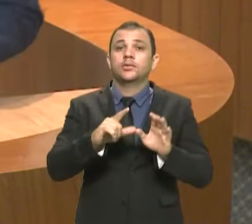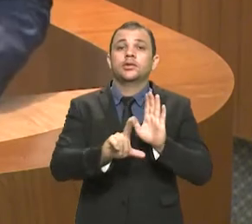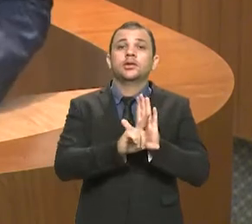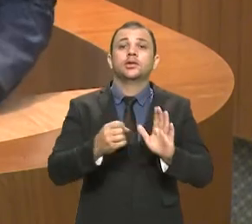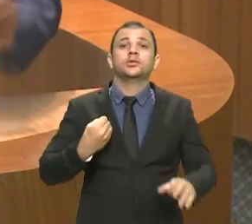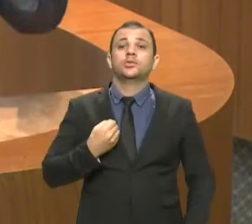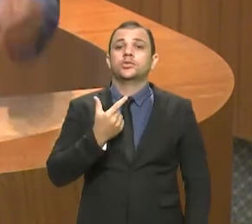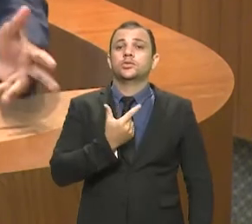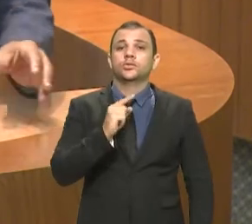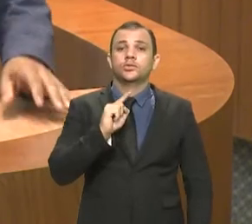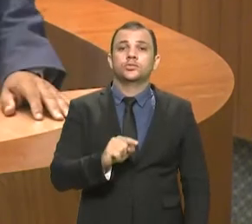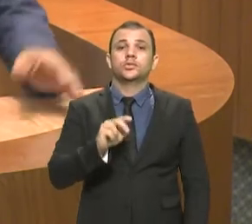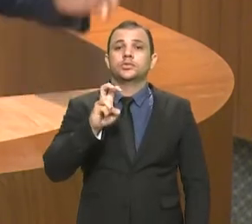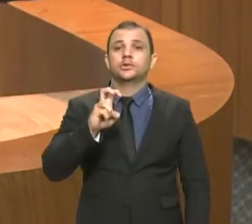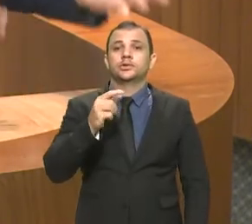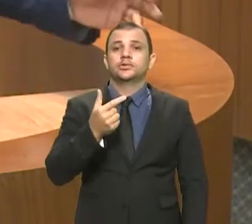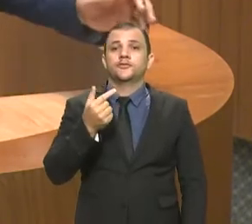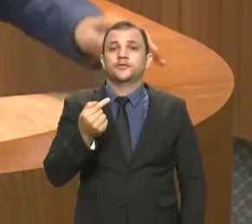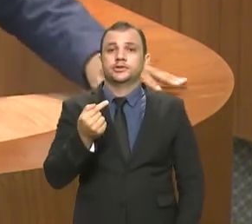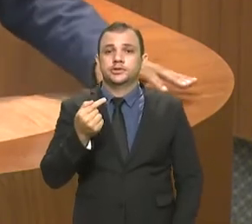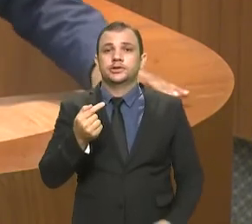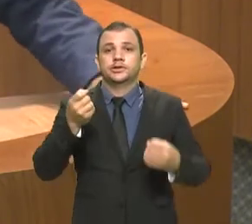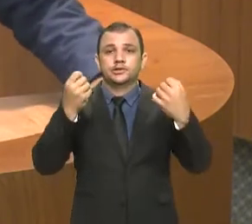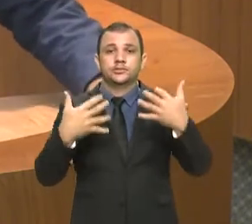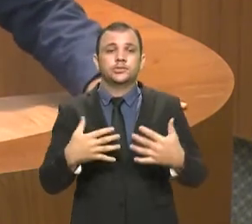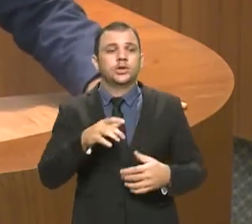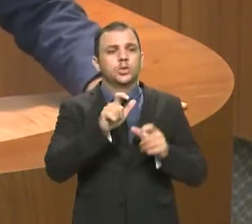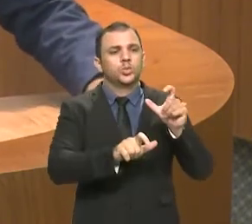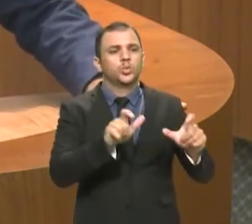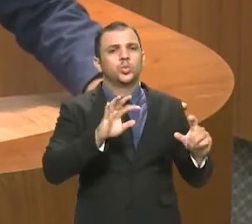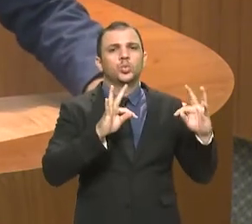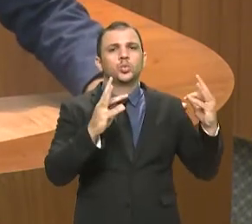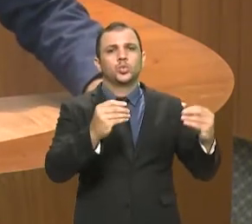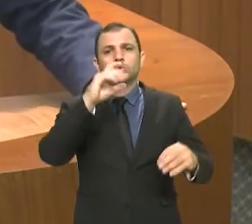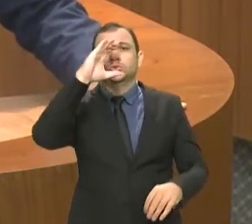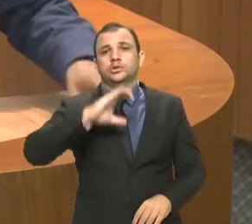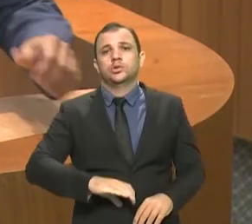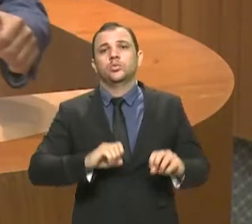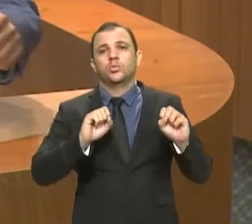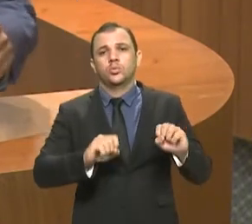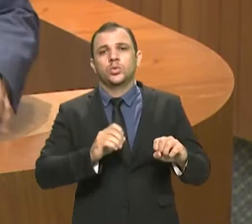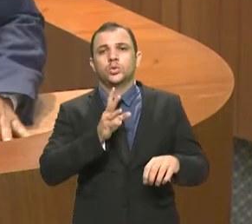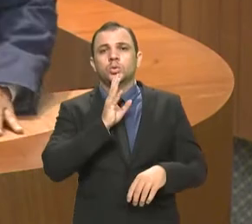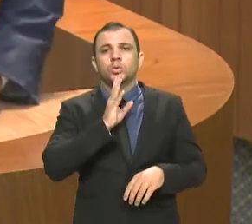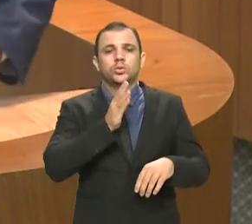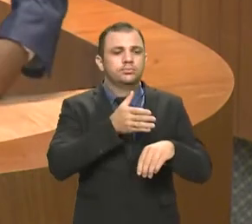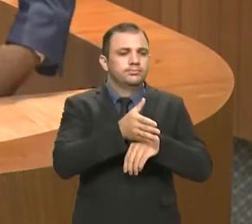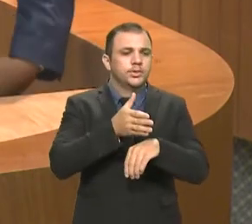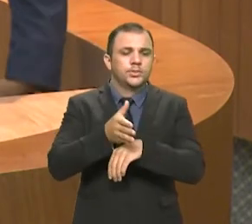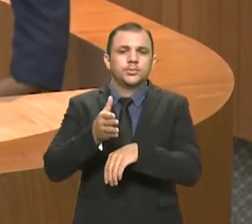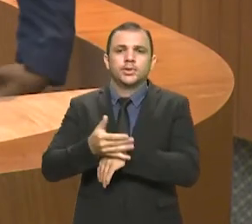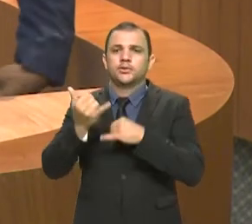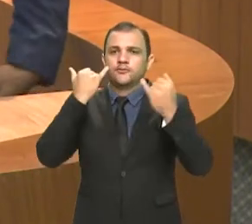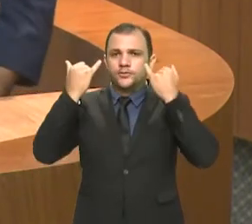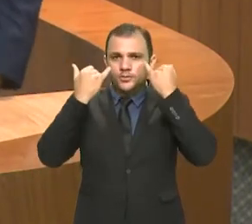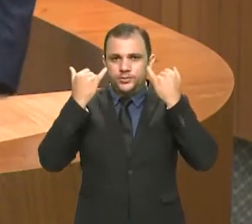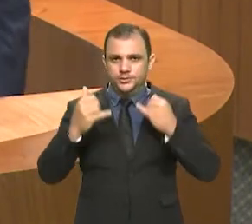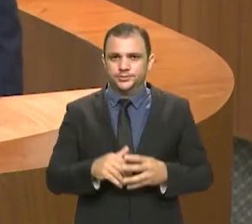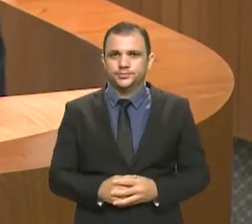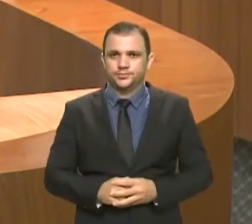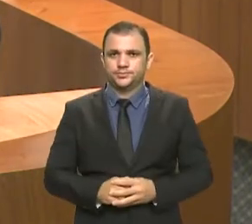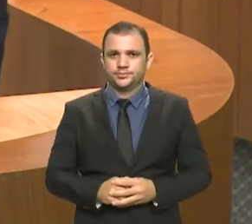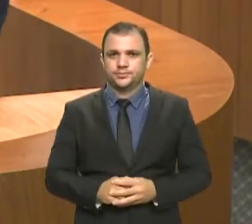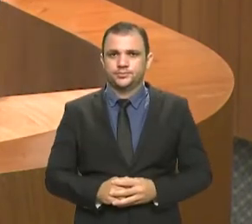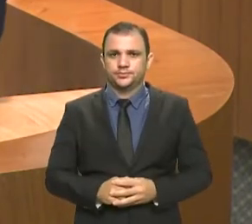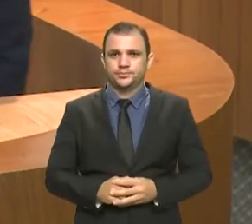garante a todo e qualquer cidadão transparência e acesso às informações. Conhecendo o dia, logo cedo, dormi